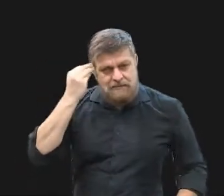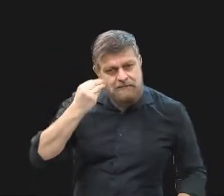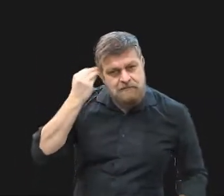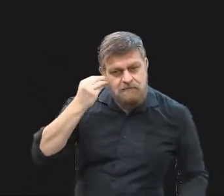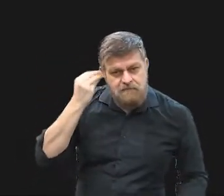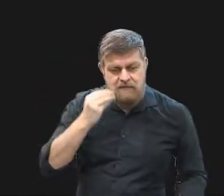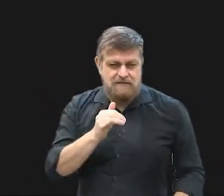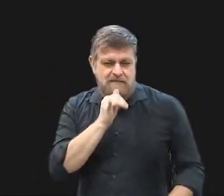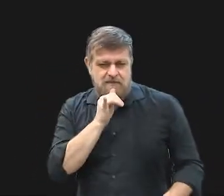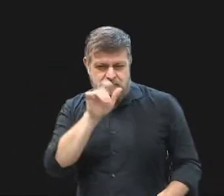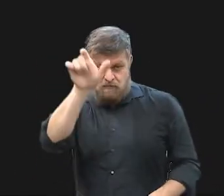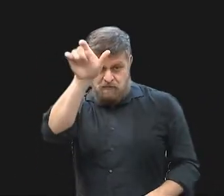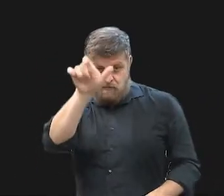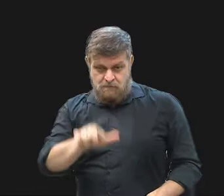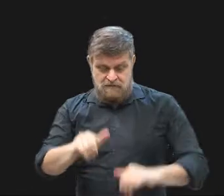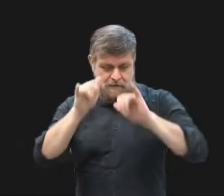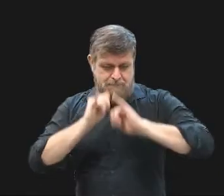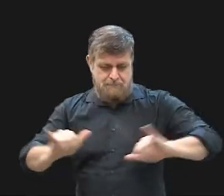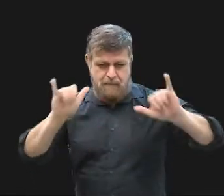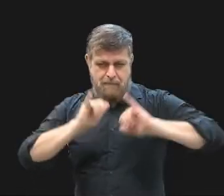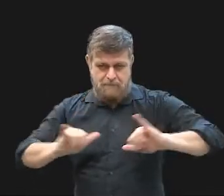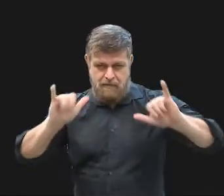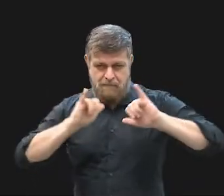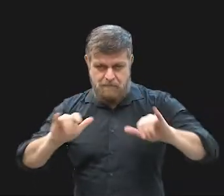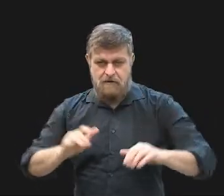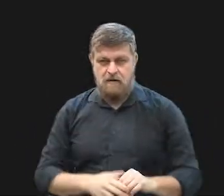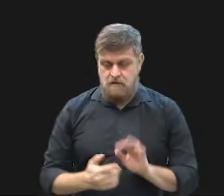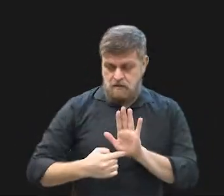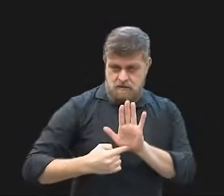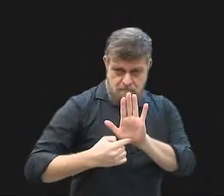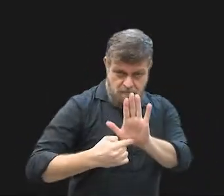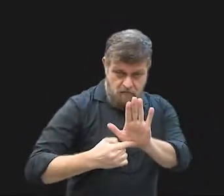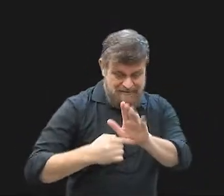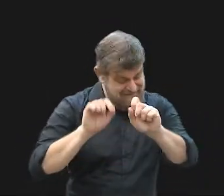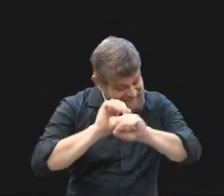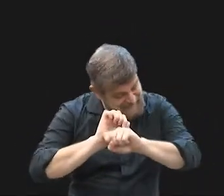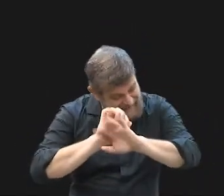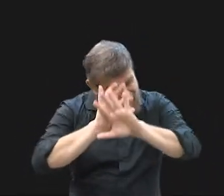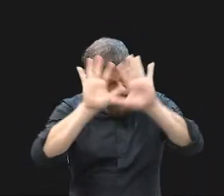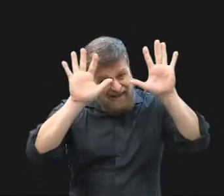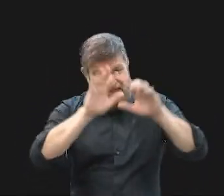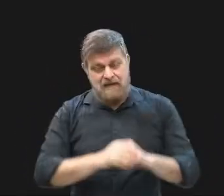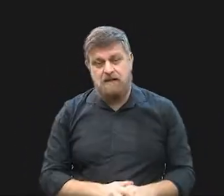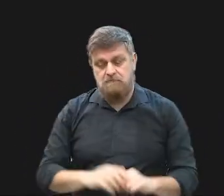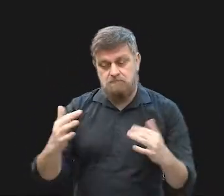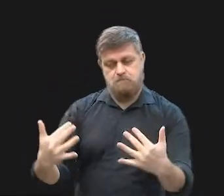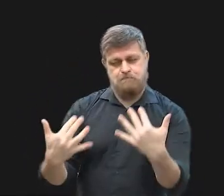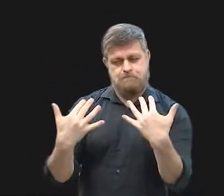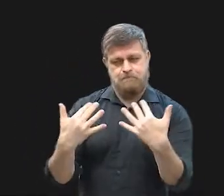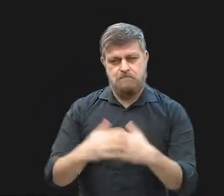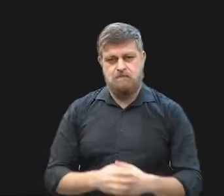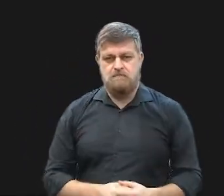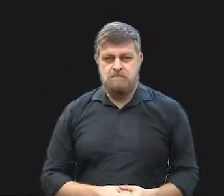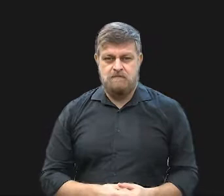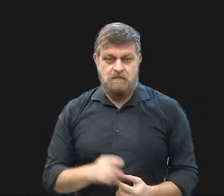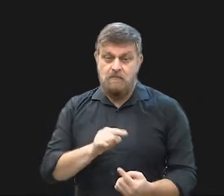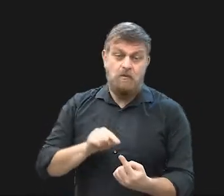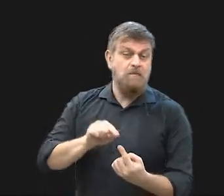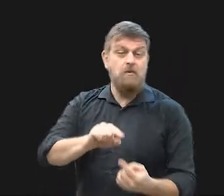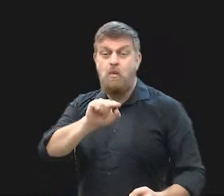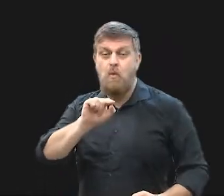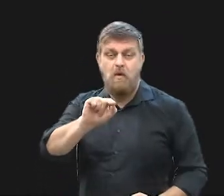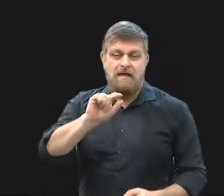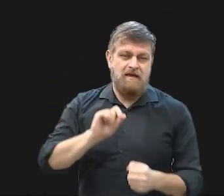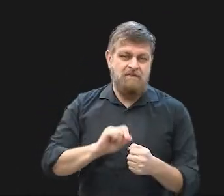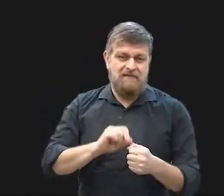se você dá publicidade e se você dá transparência para tudo isso, você, obviamente, você